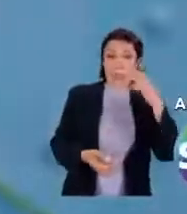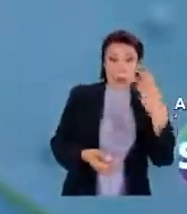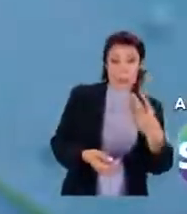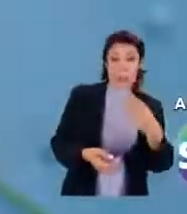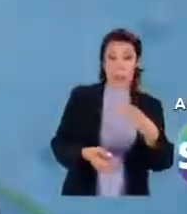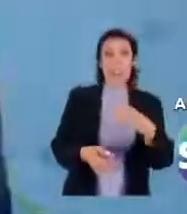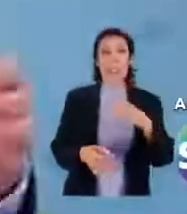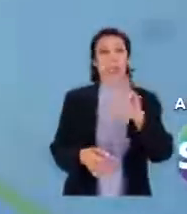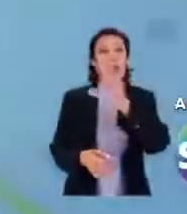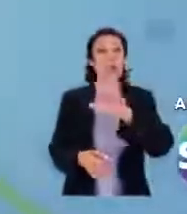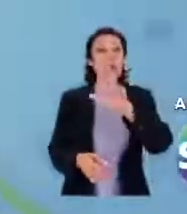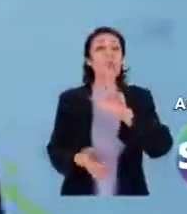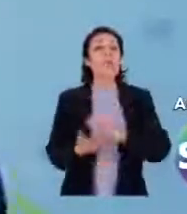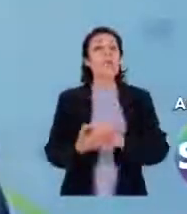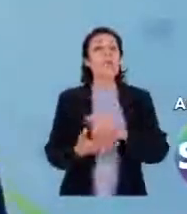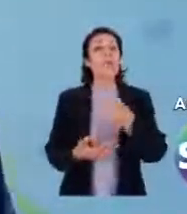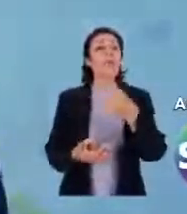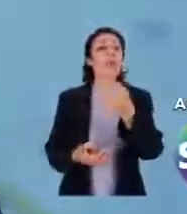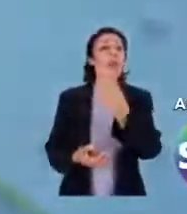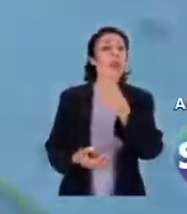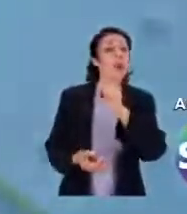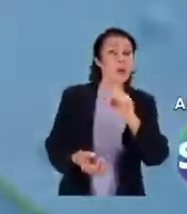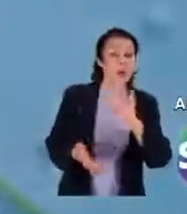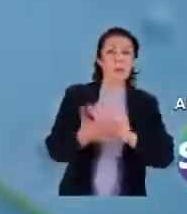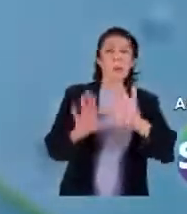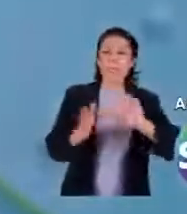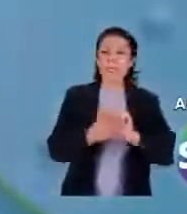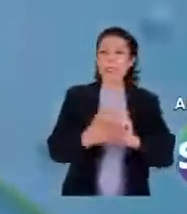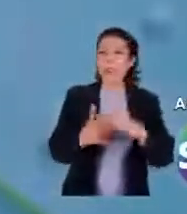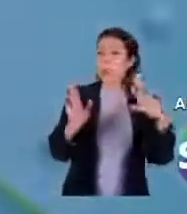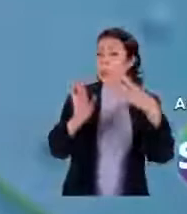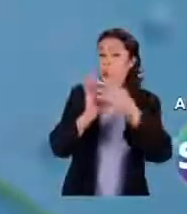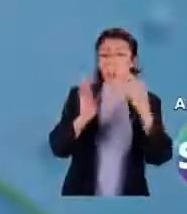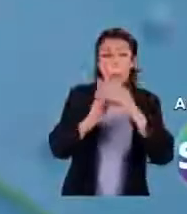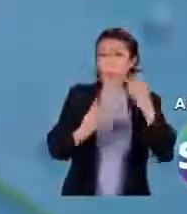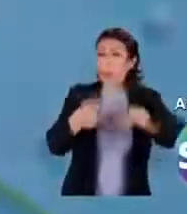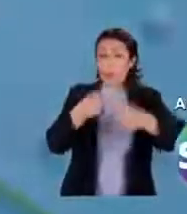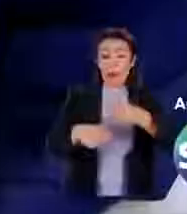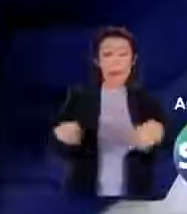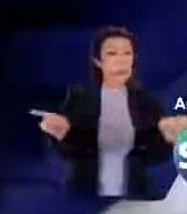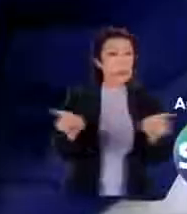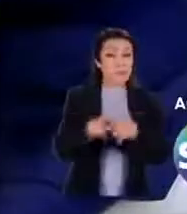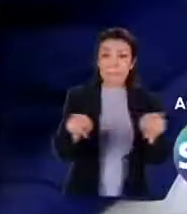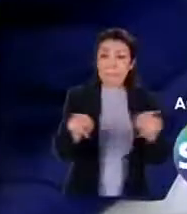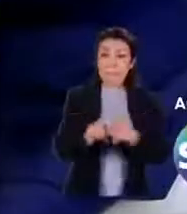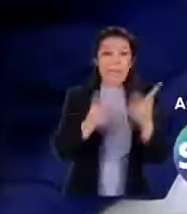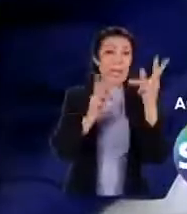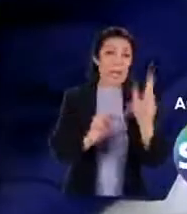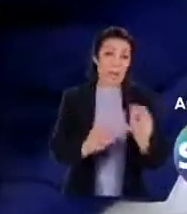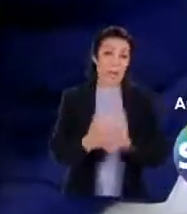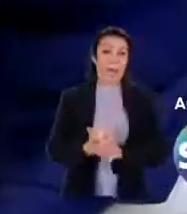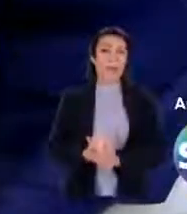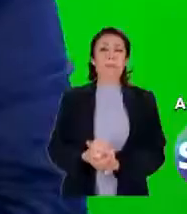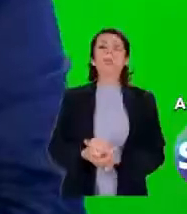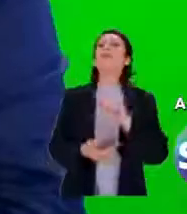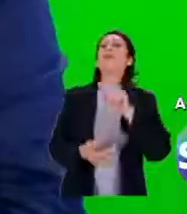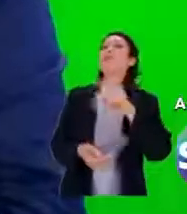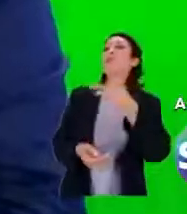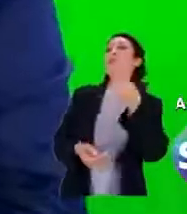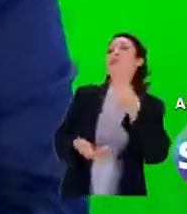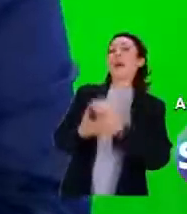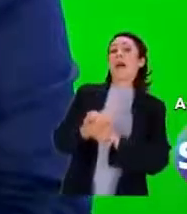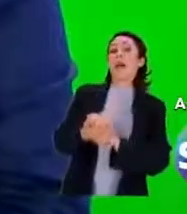O problema é que os dois Lula e bolsonaro representa o mesmo modelo econômico e pior o mesmo modelo de governança política o senhor coloca